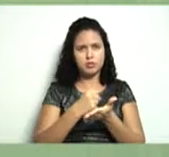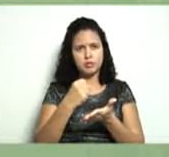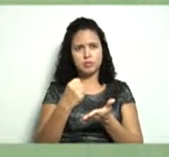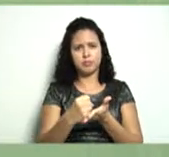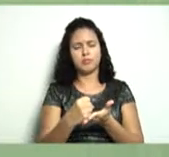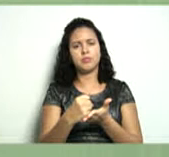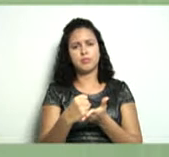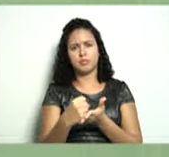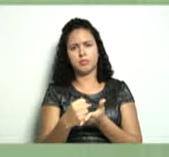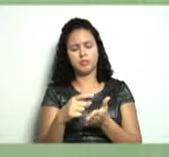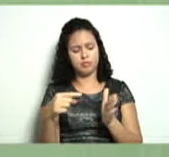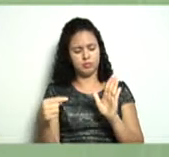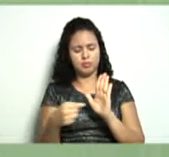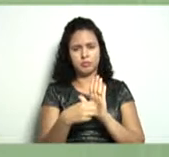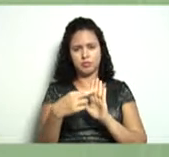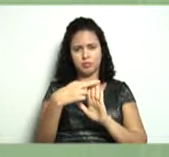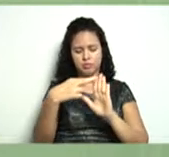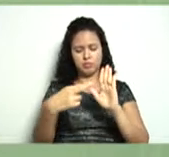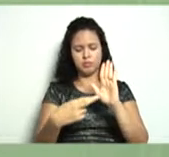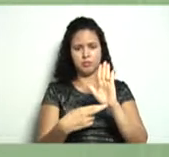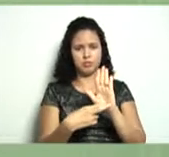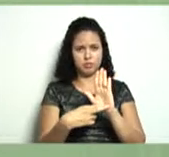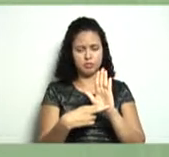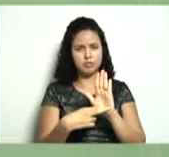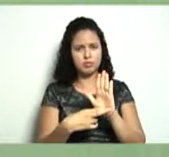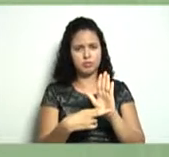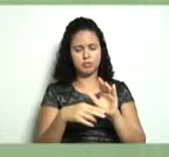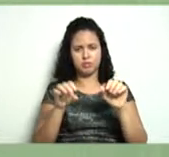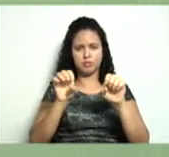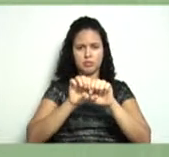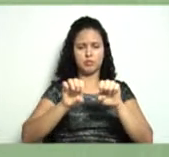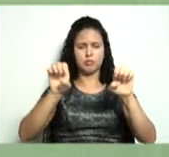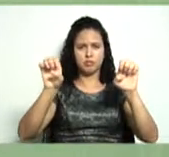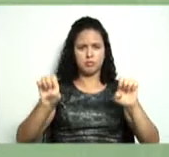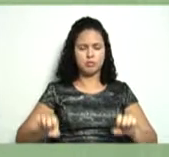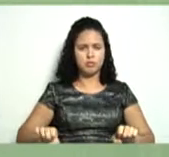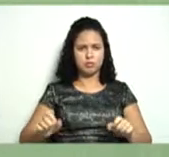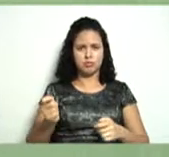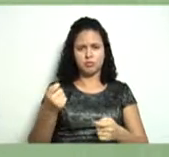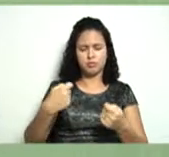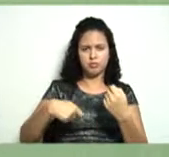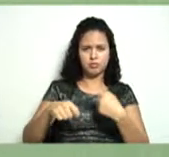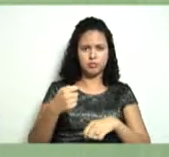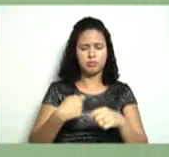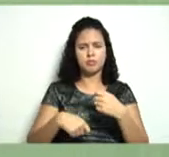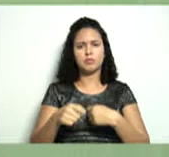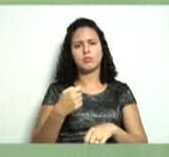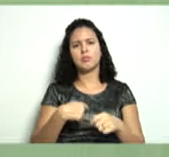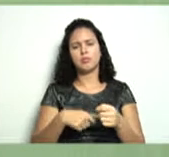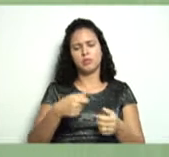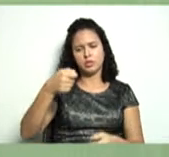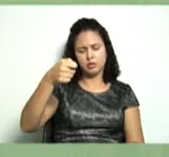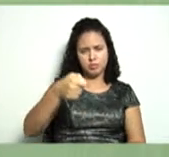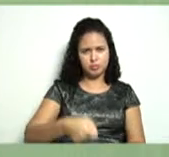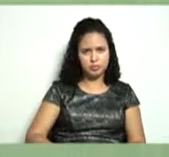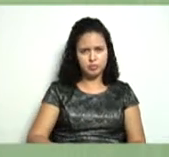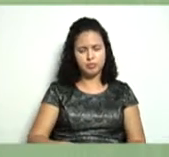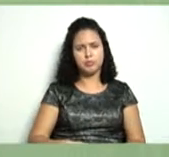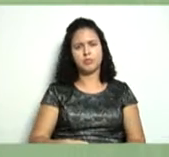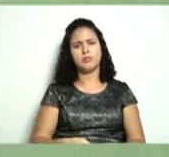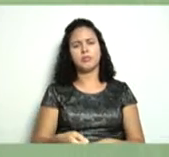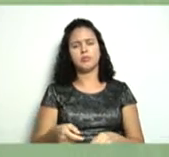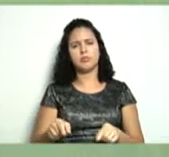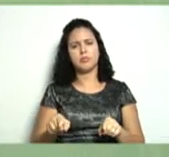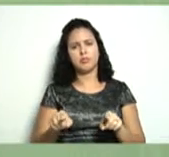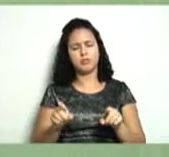vendo, terão essas regras que vão estruturar administrativamente, que vão disciplinar o funcionamento,